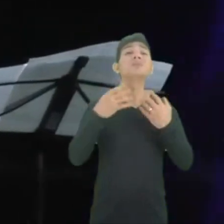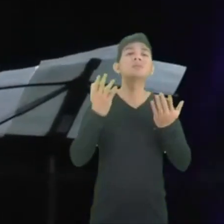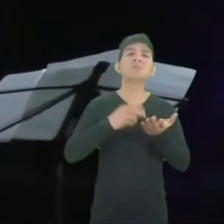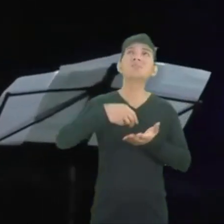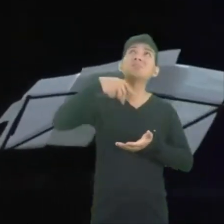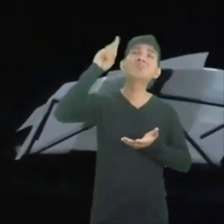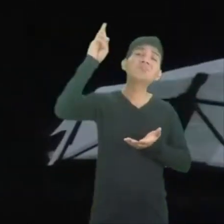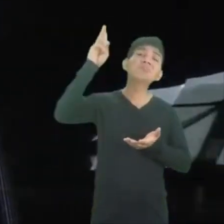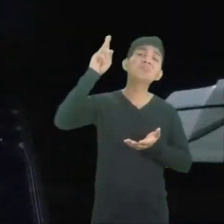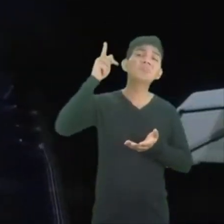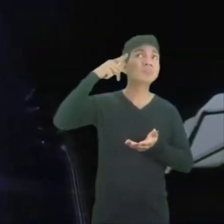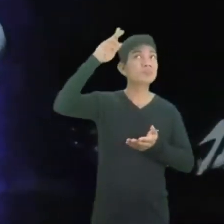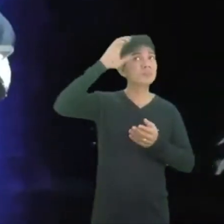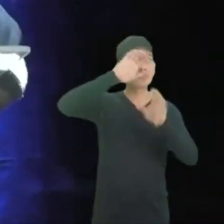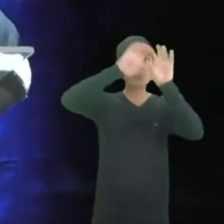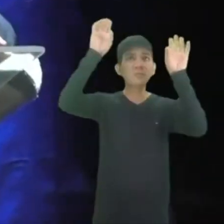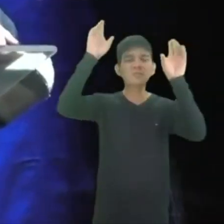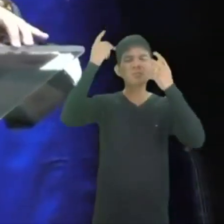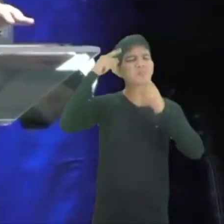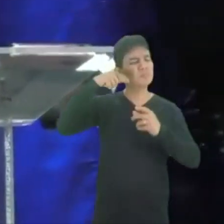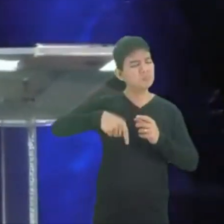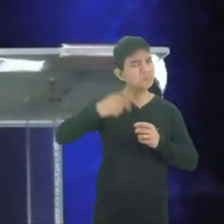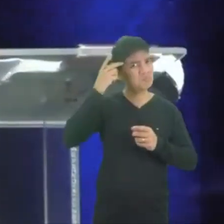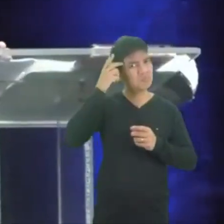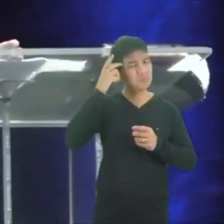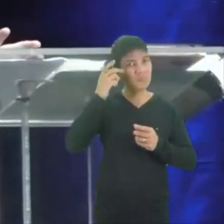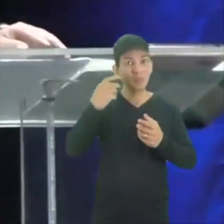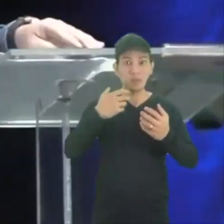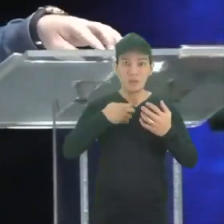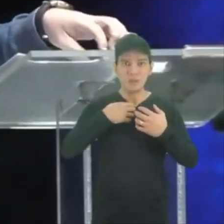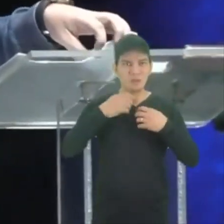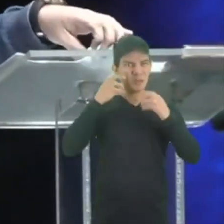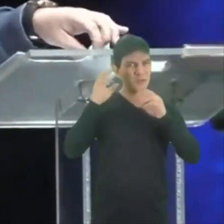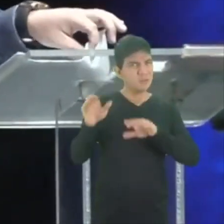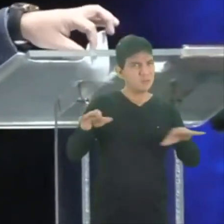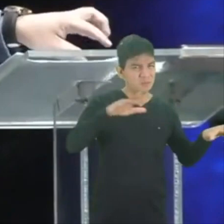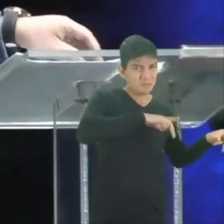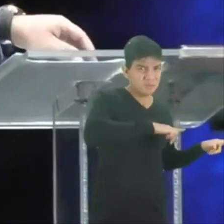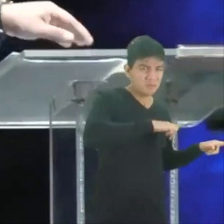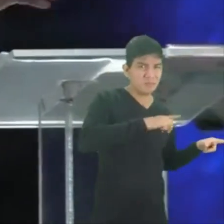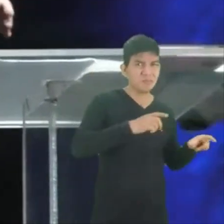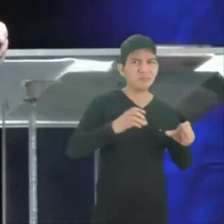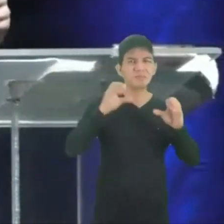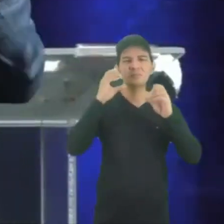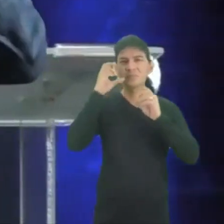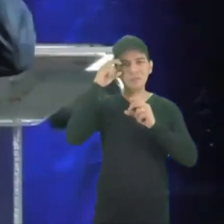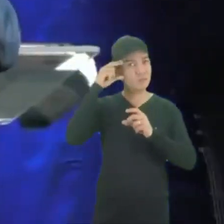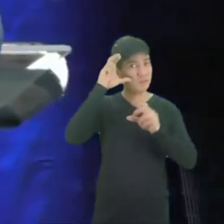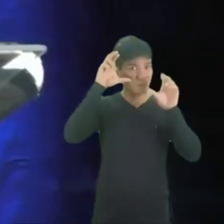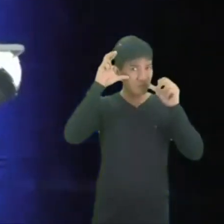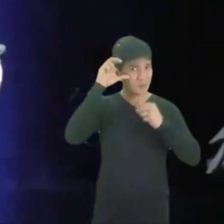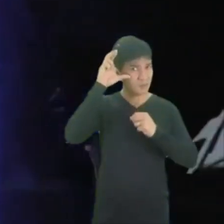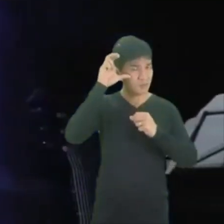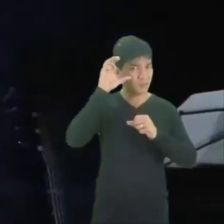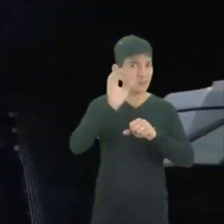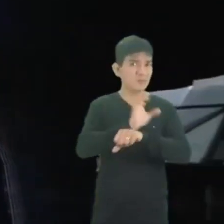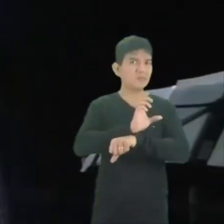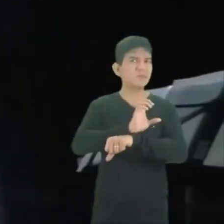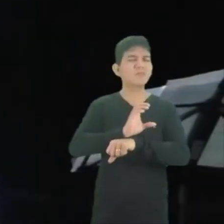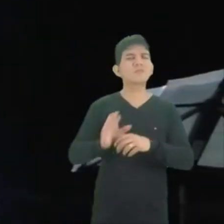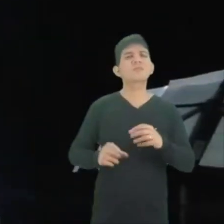Engraçado que essa semana eu estava assistindo um filme com o meu filho, acho que foi